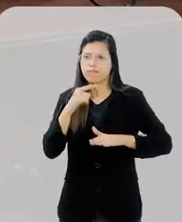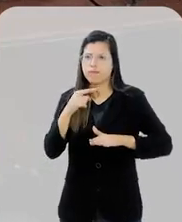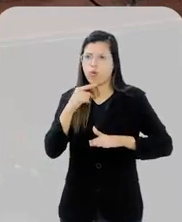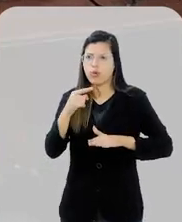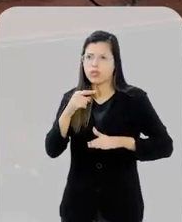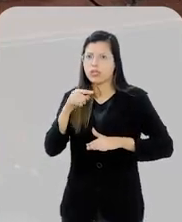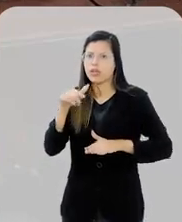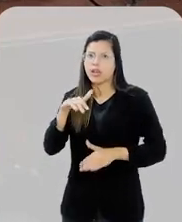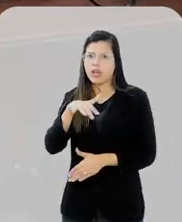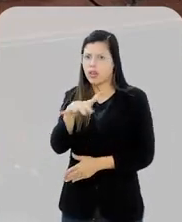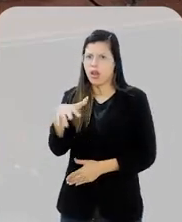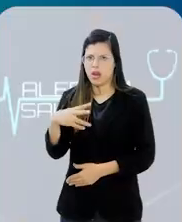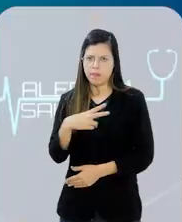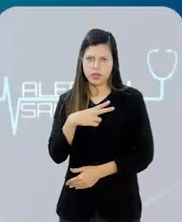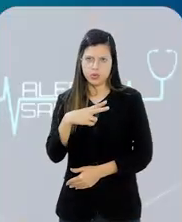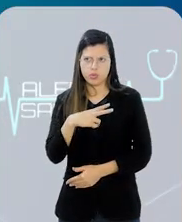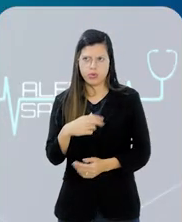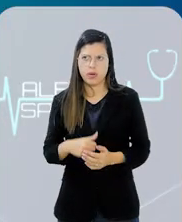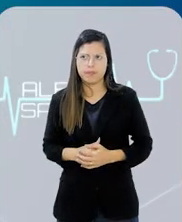rede particular?